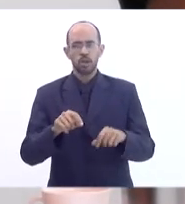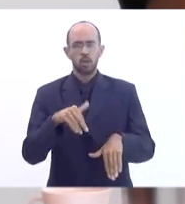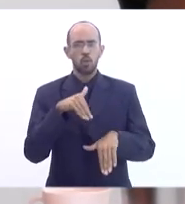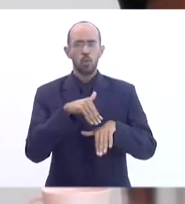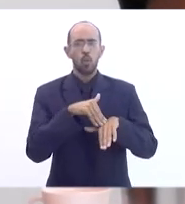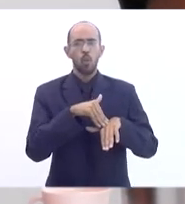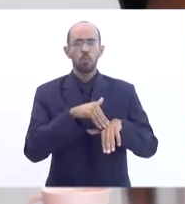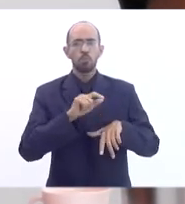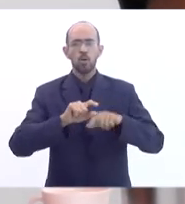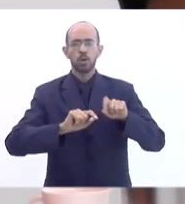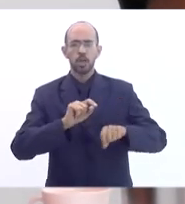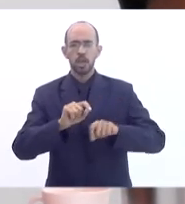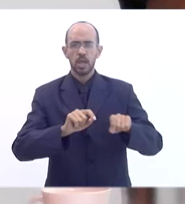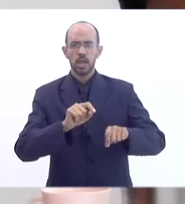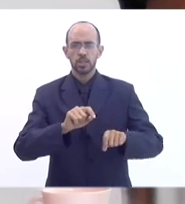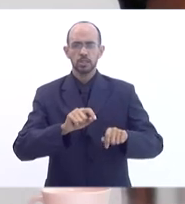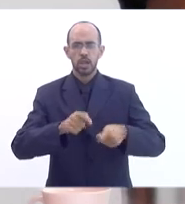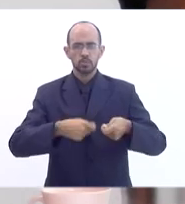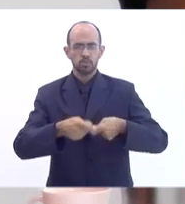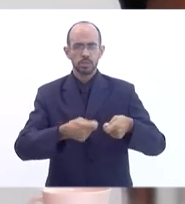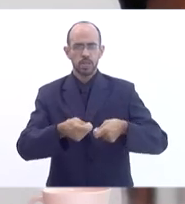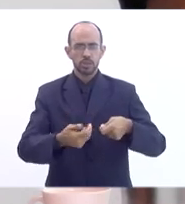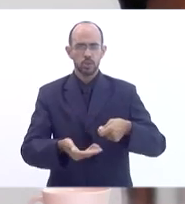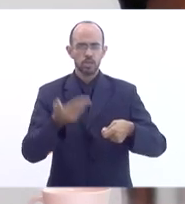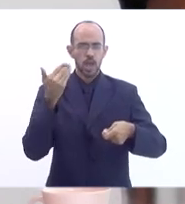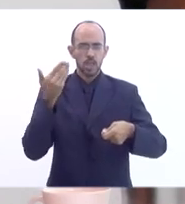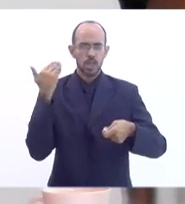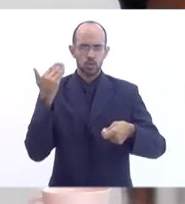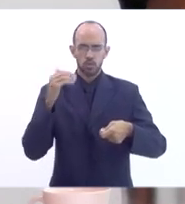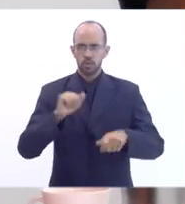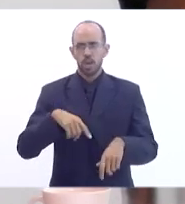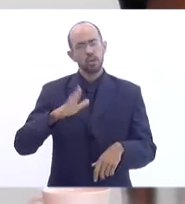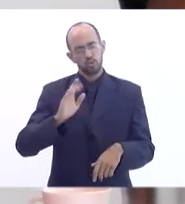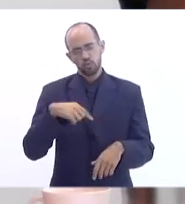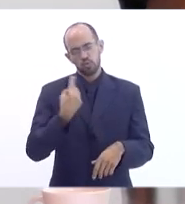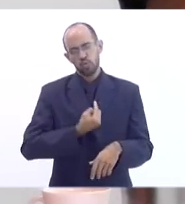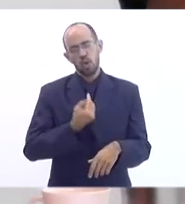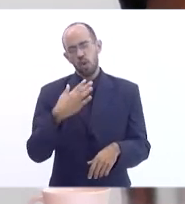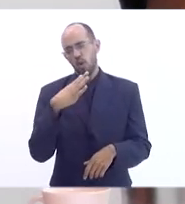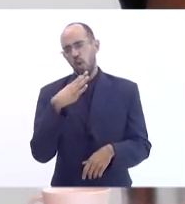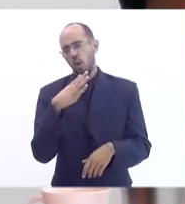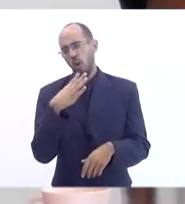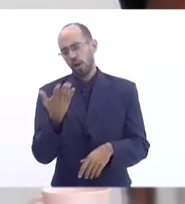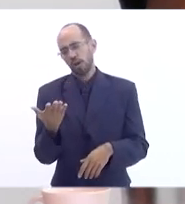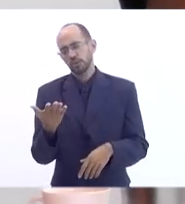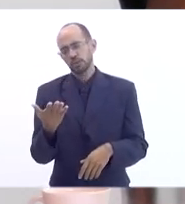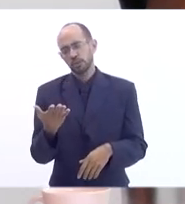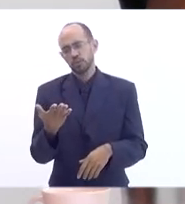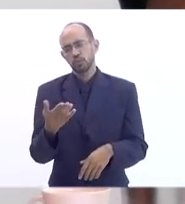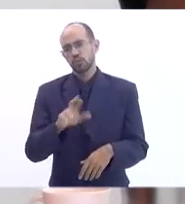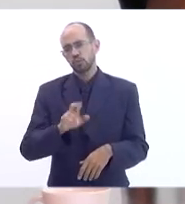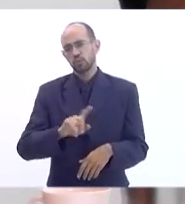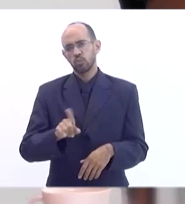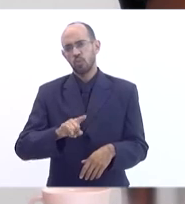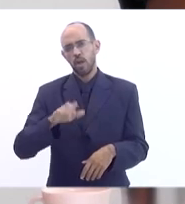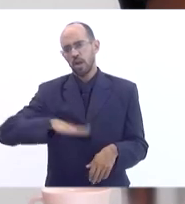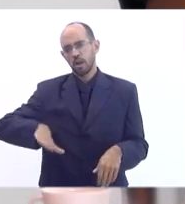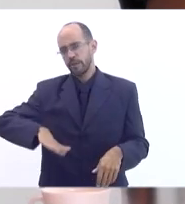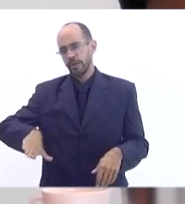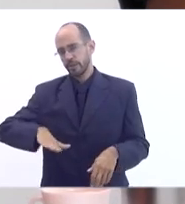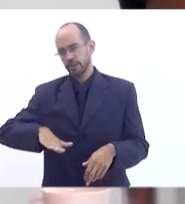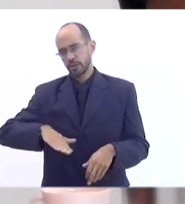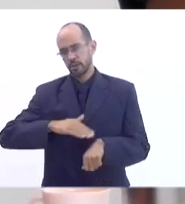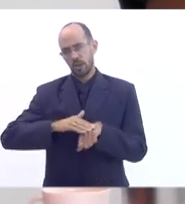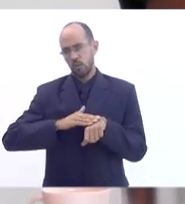culpa de gestões anteriores e a gente conhece um pouco dessa lógica não tem nenhum menino aqui se você abre um concurso com 100 mil